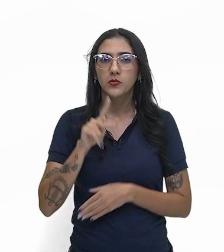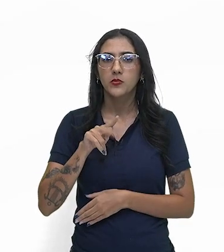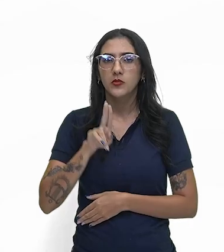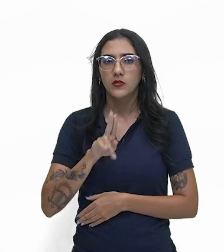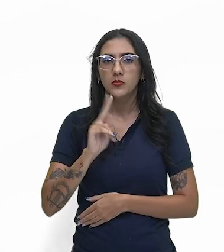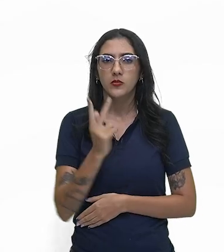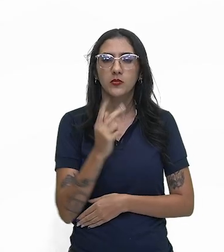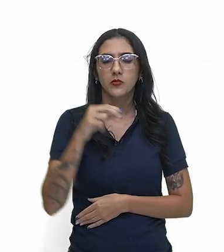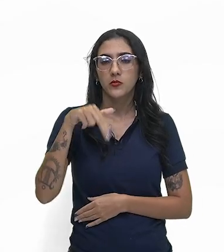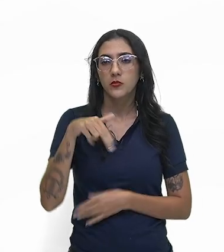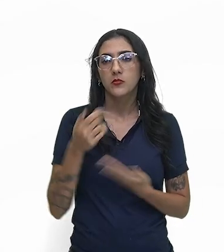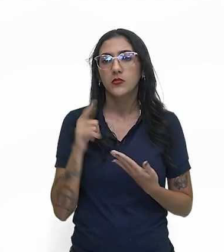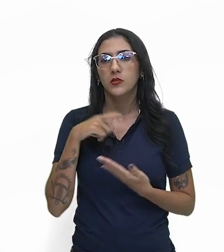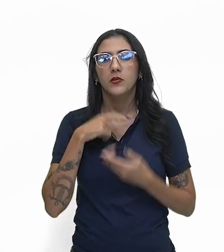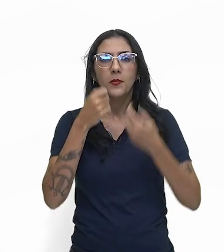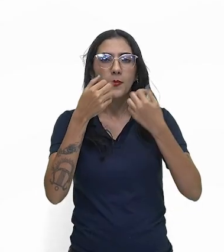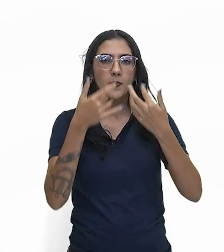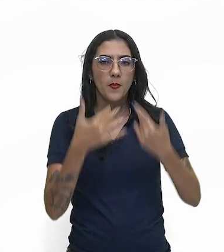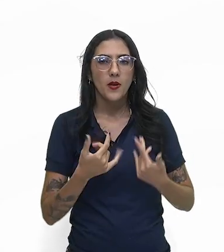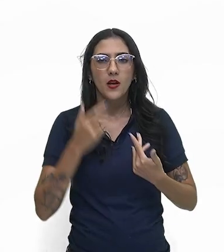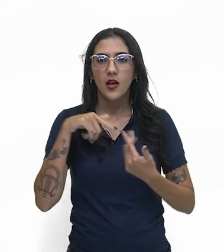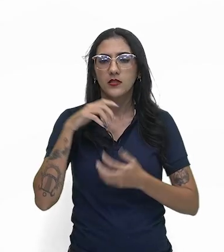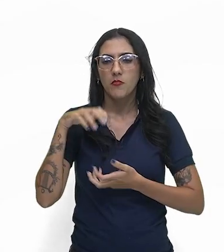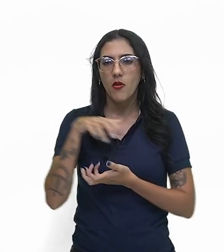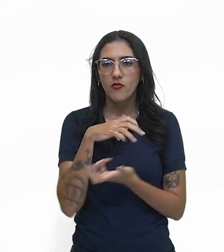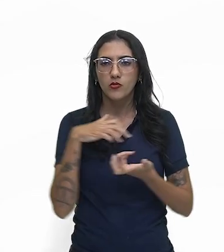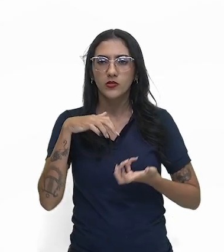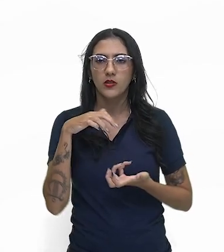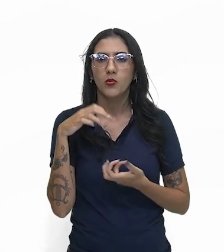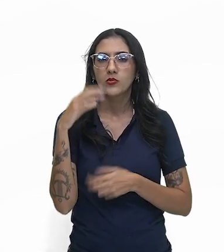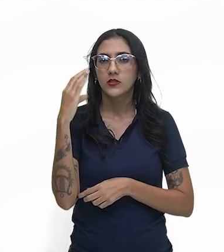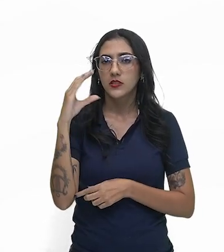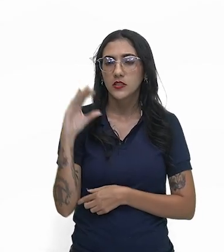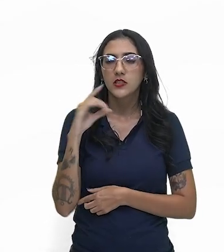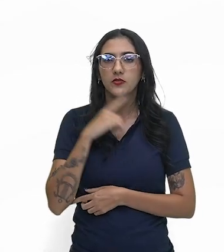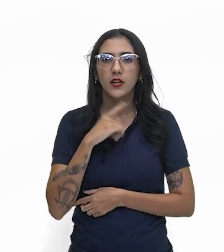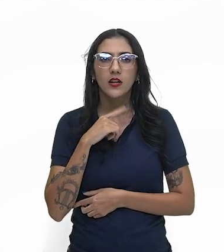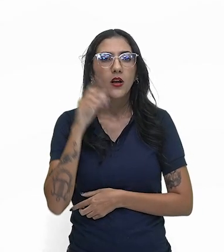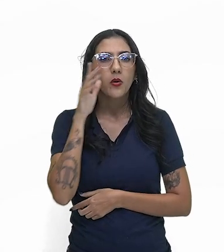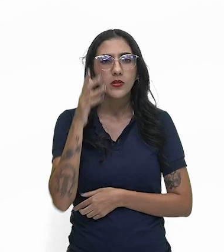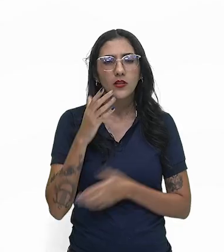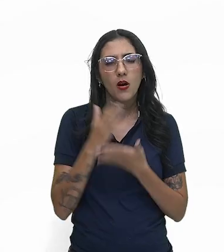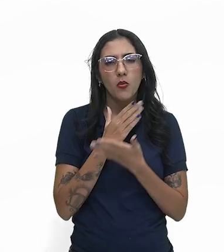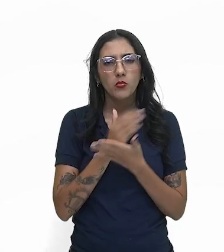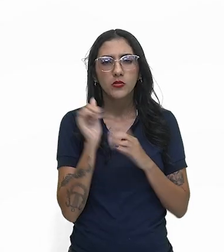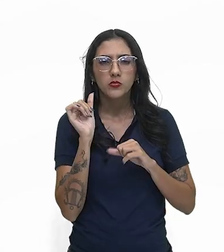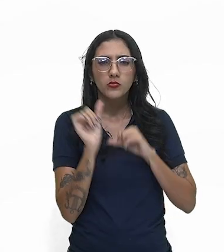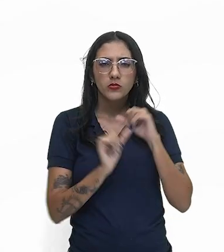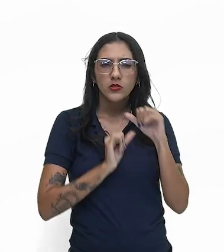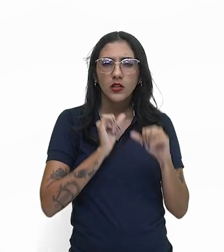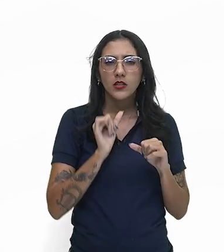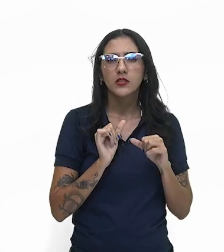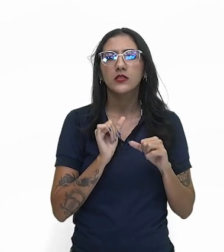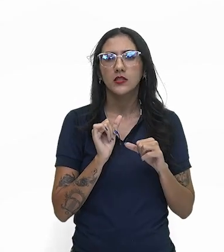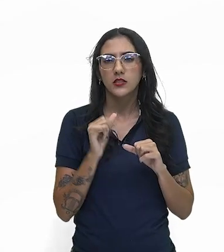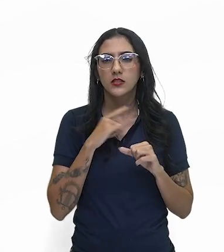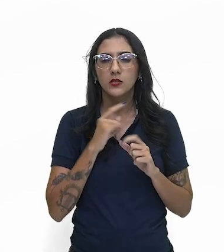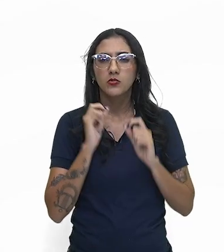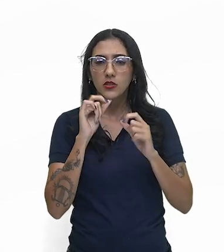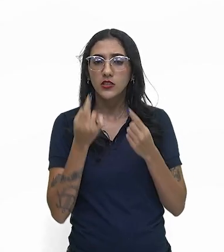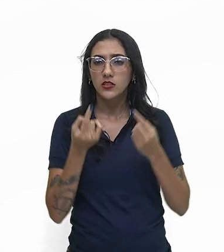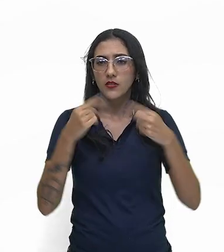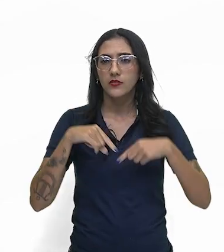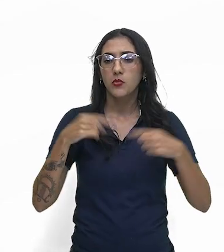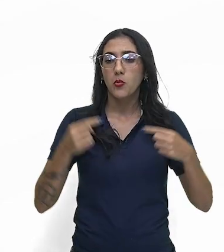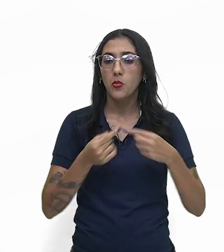dizer que essa revolução científica ela ocorre, né, quando algumas anomalias, né, acumuladas desafiam o